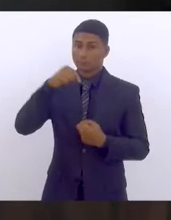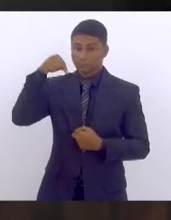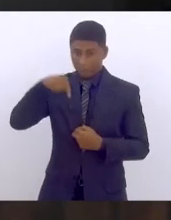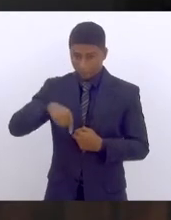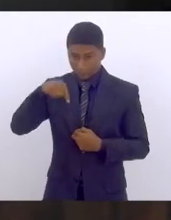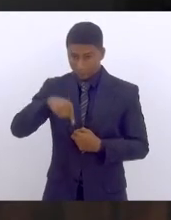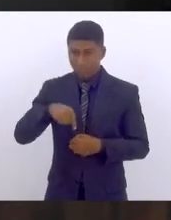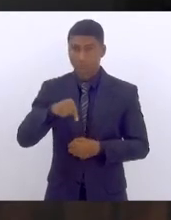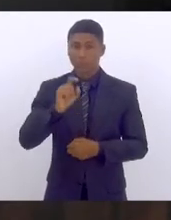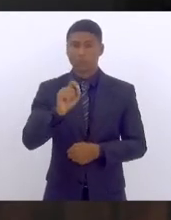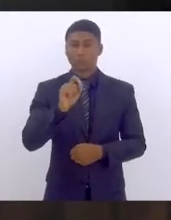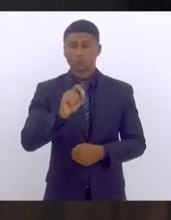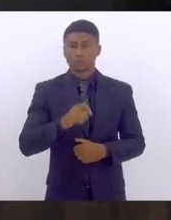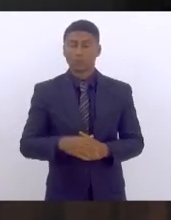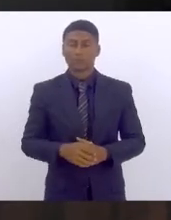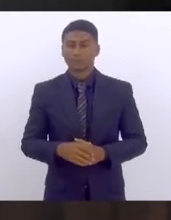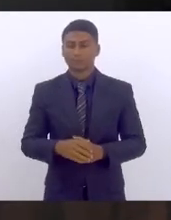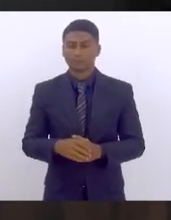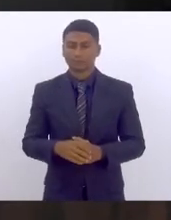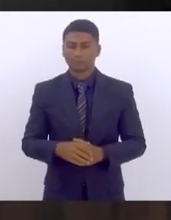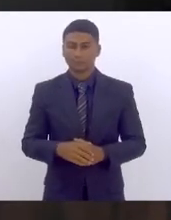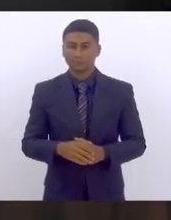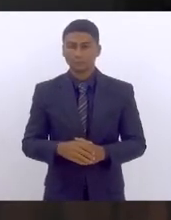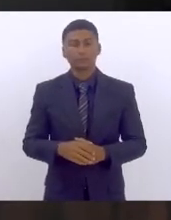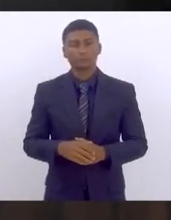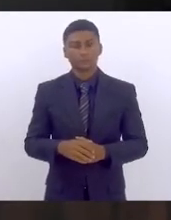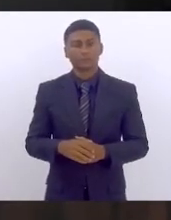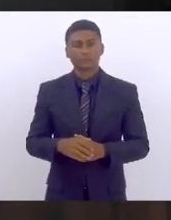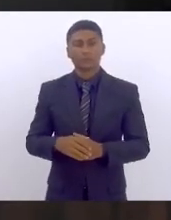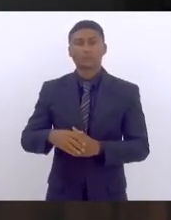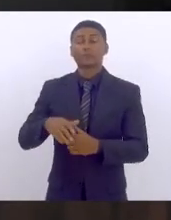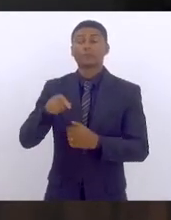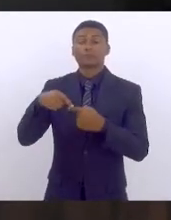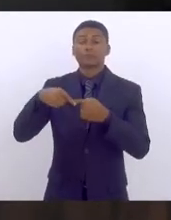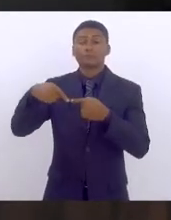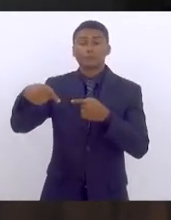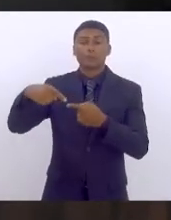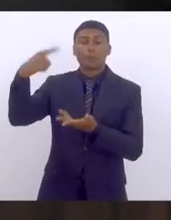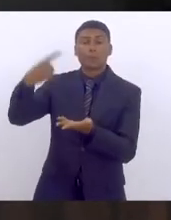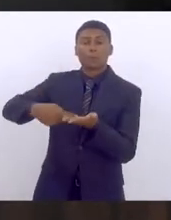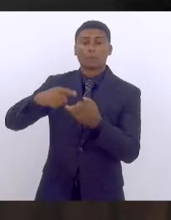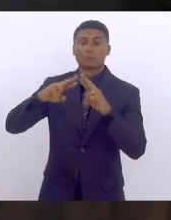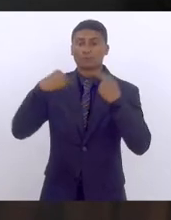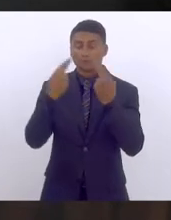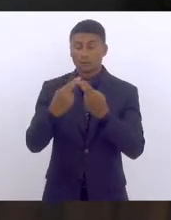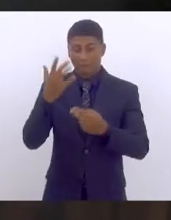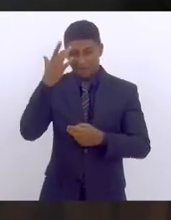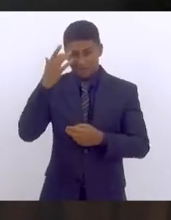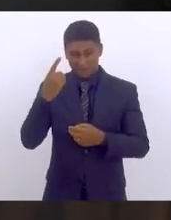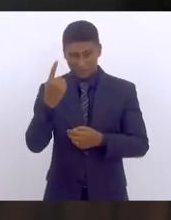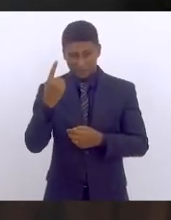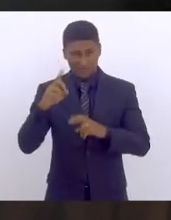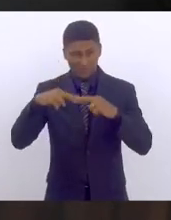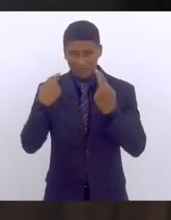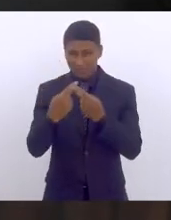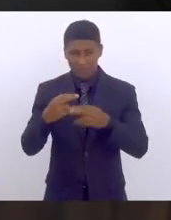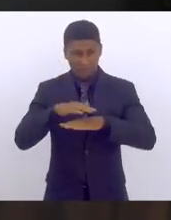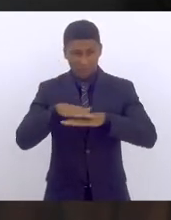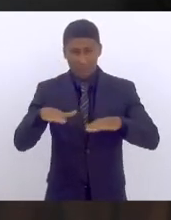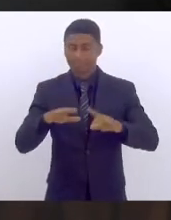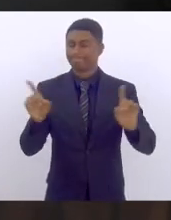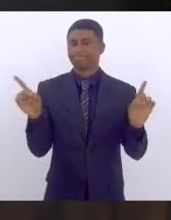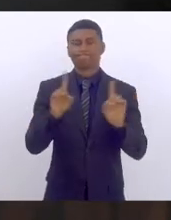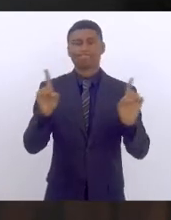plenário, a abertura de uma audiência pública. Acredito que uma só não dará, porque a gente já